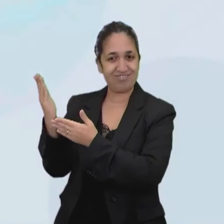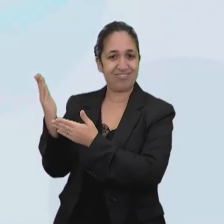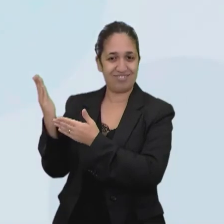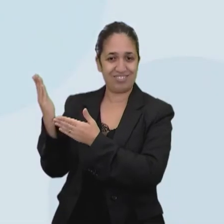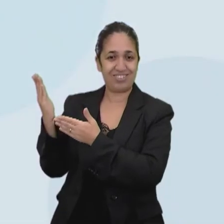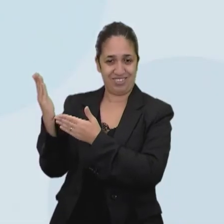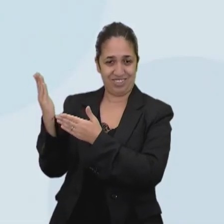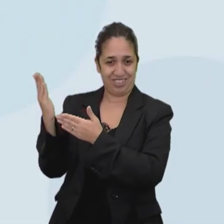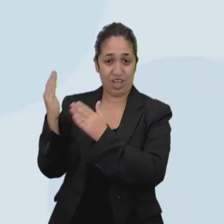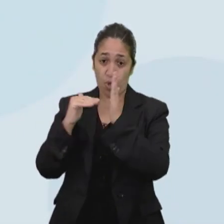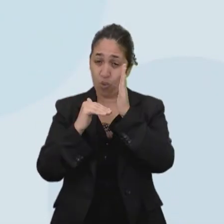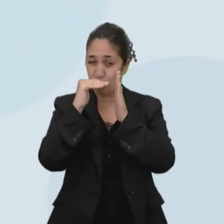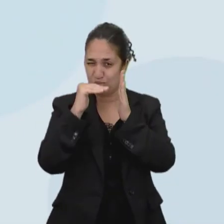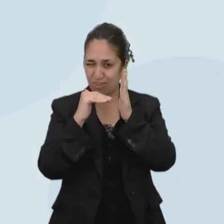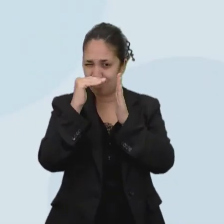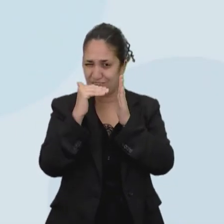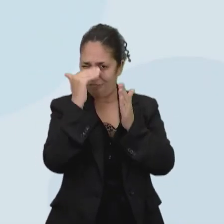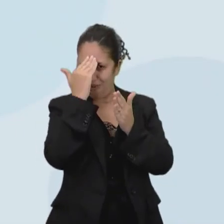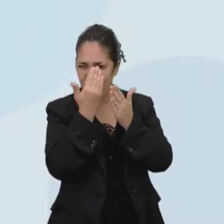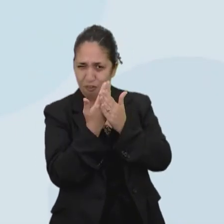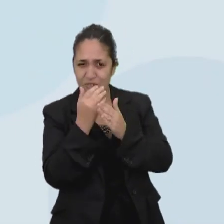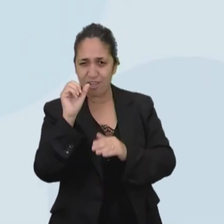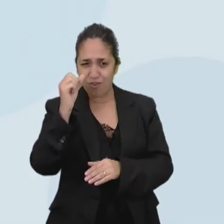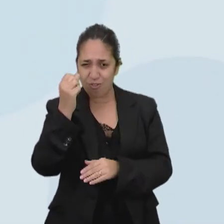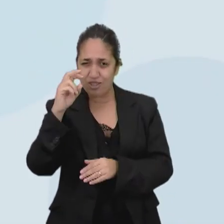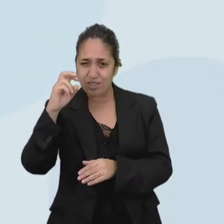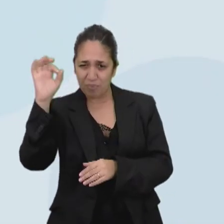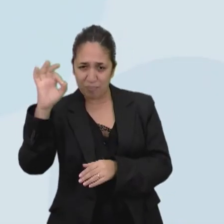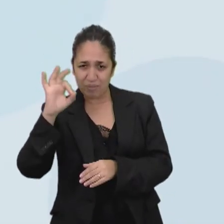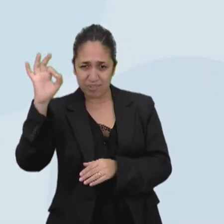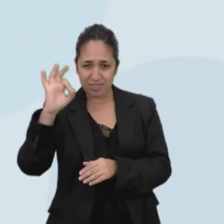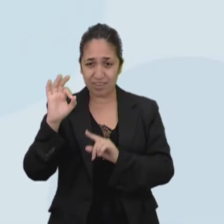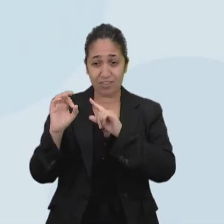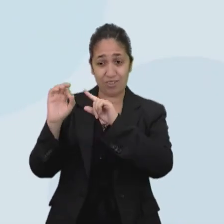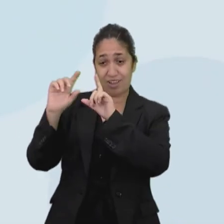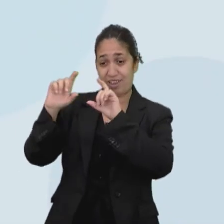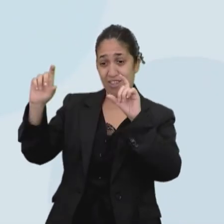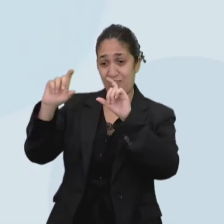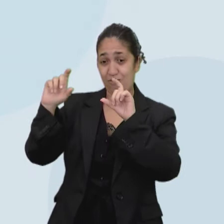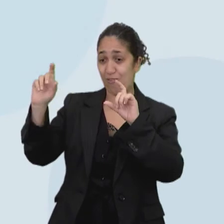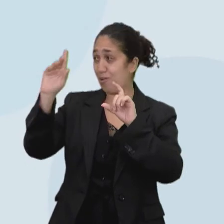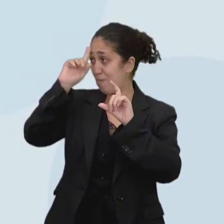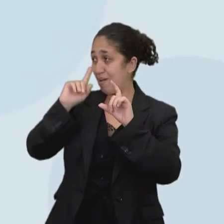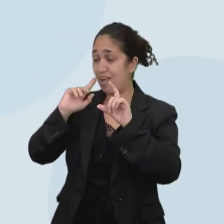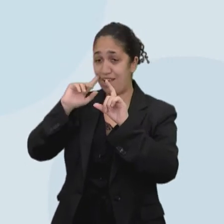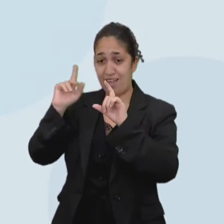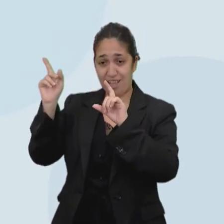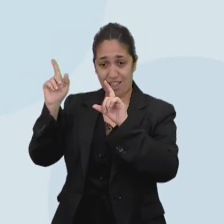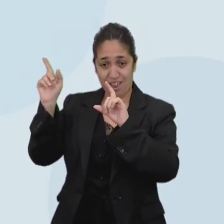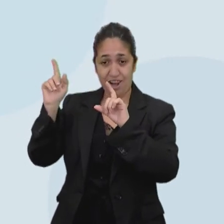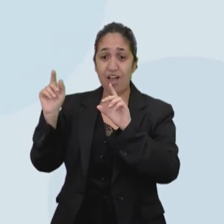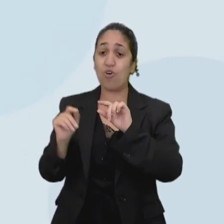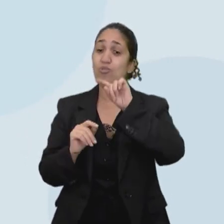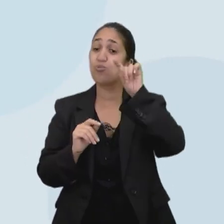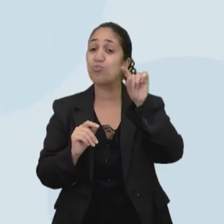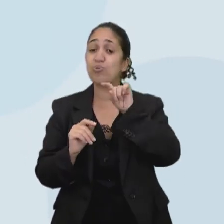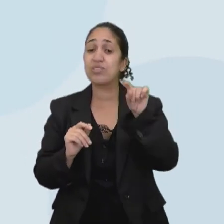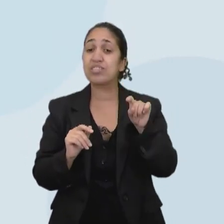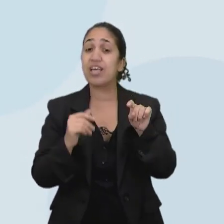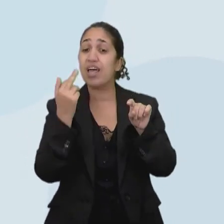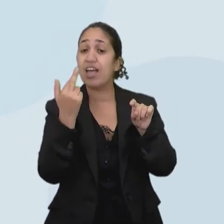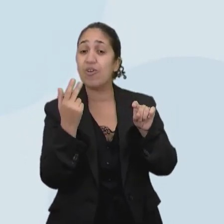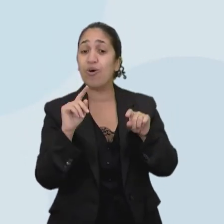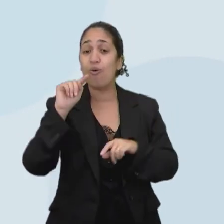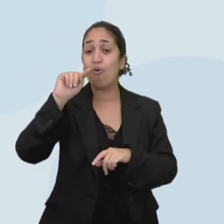nível de confiança de 85%, ali na formulazinha, a gente vai usar o Z como